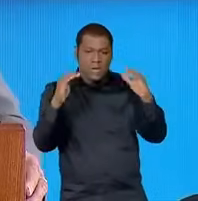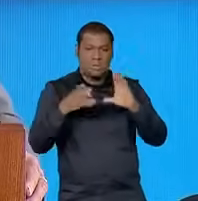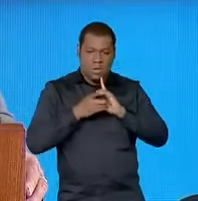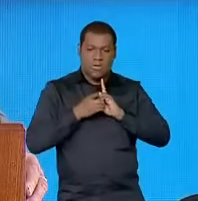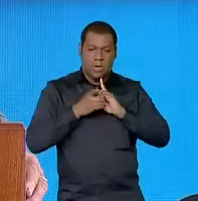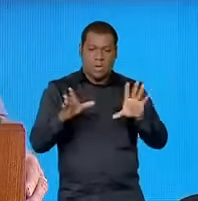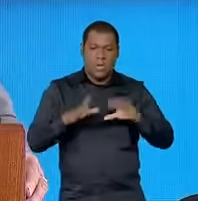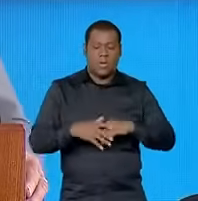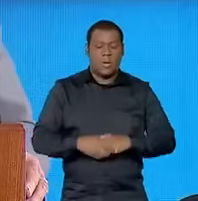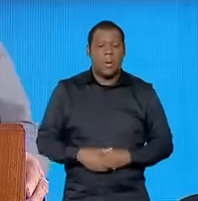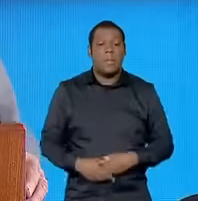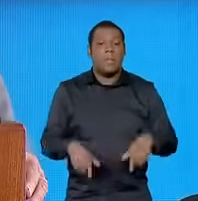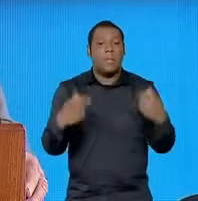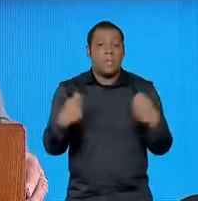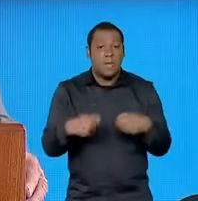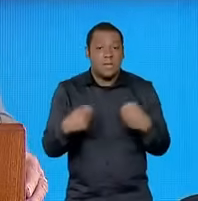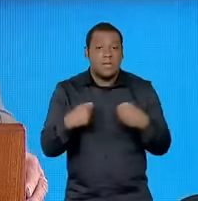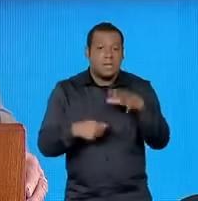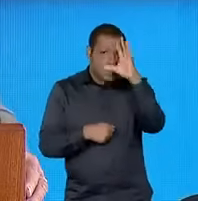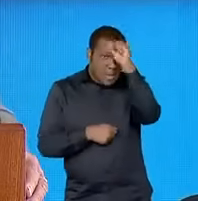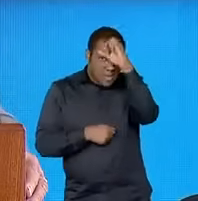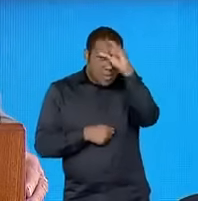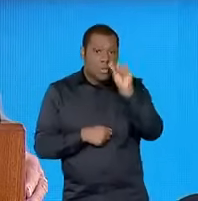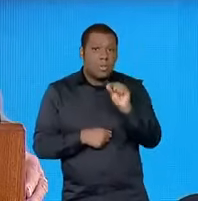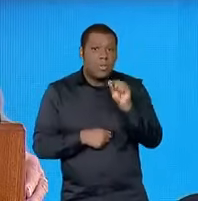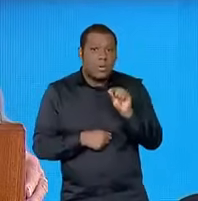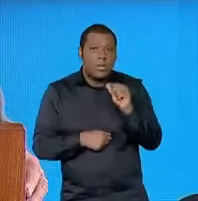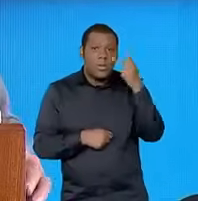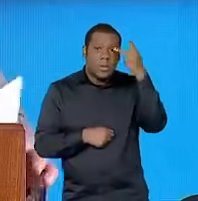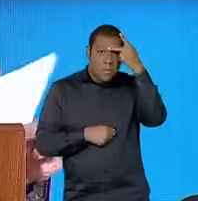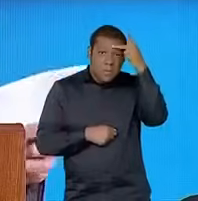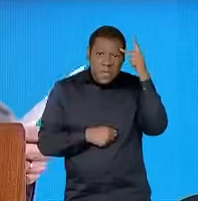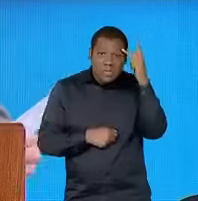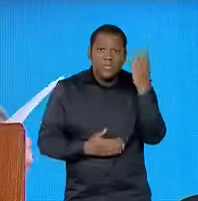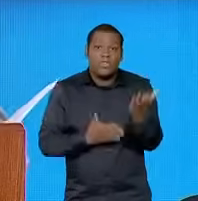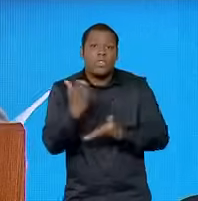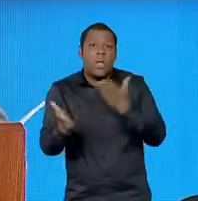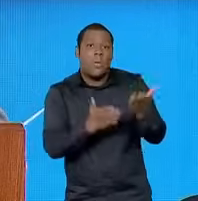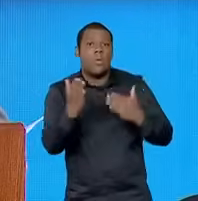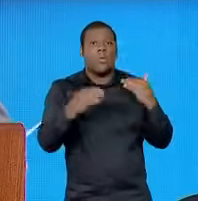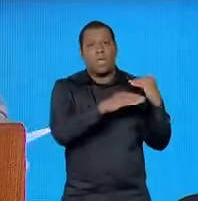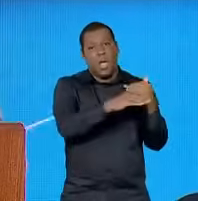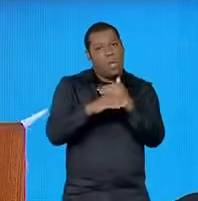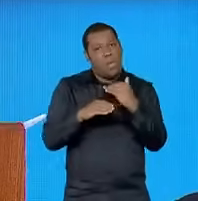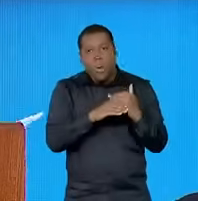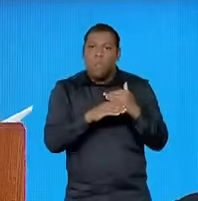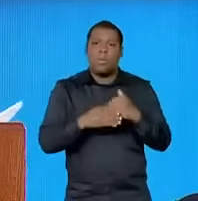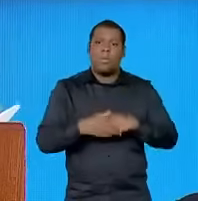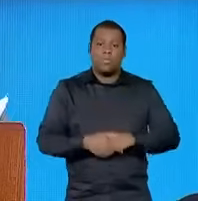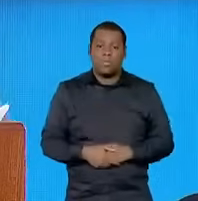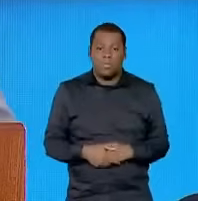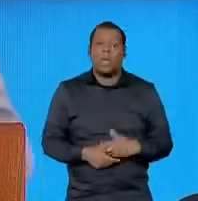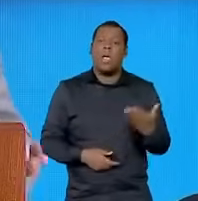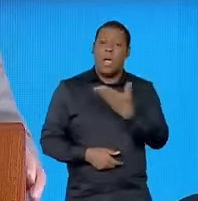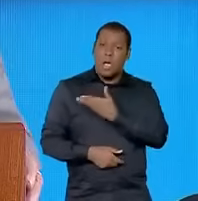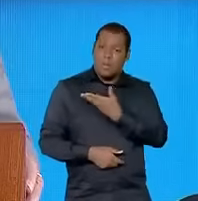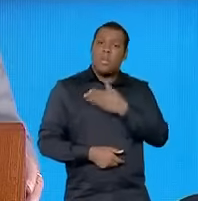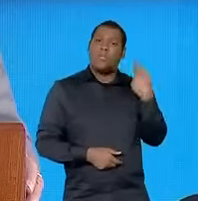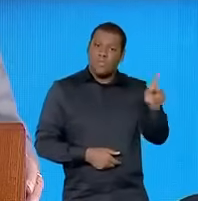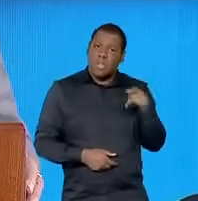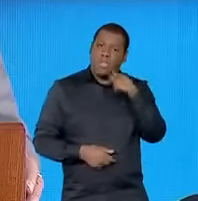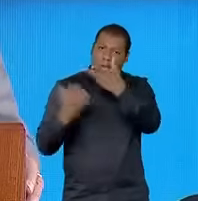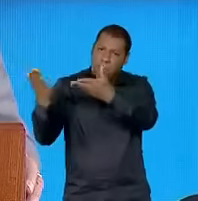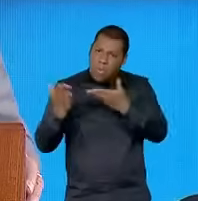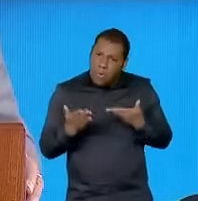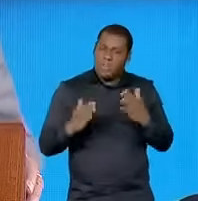diversidade, a gente precisa aprender a tratar todos em igualdade de condições. O teu amigo, você leva para casa